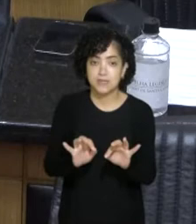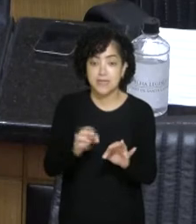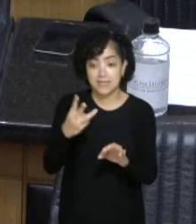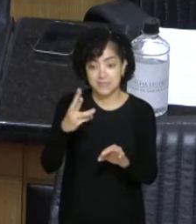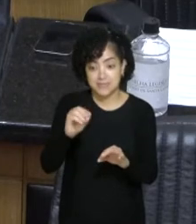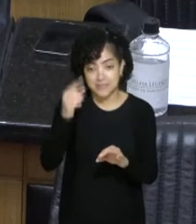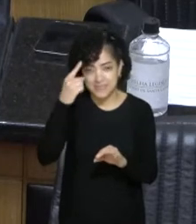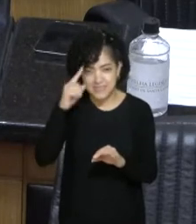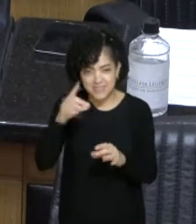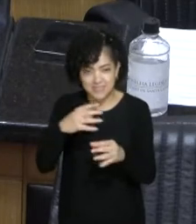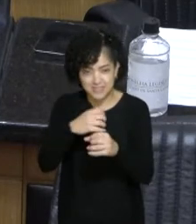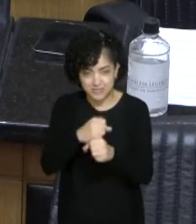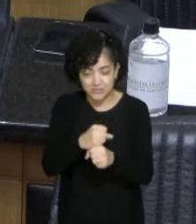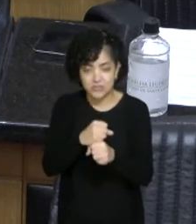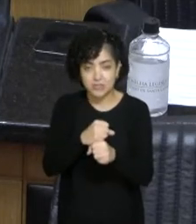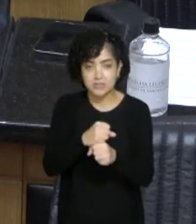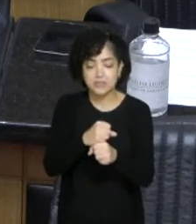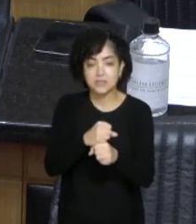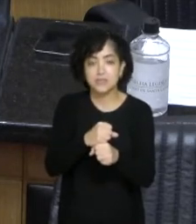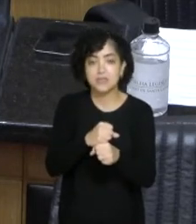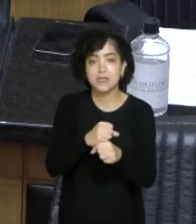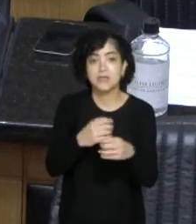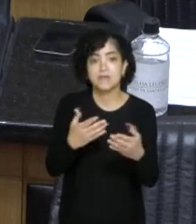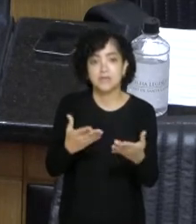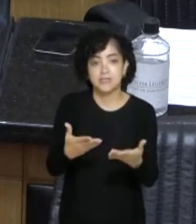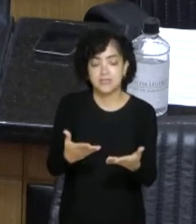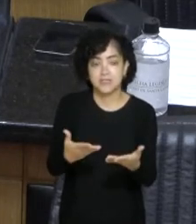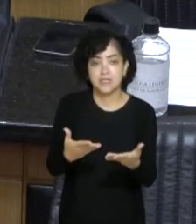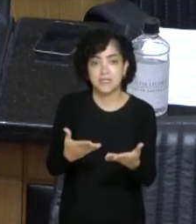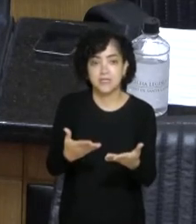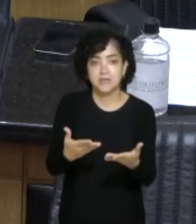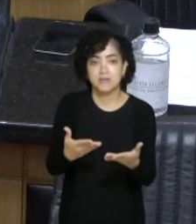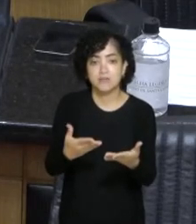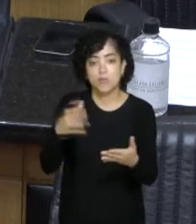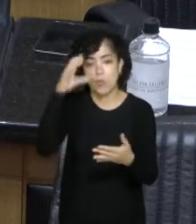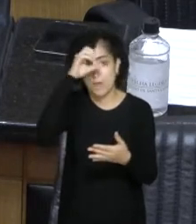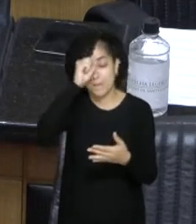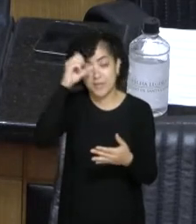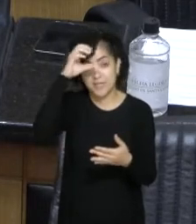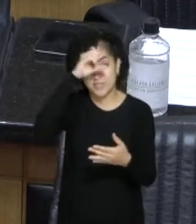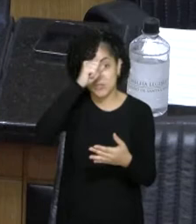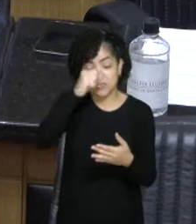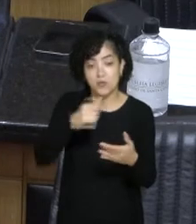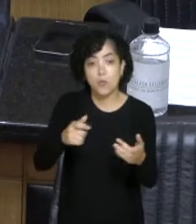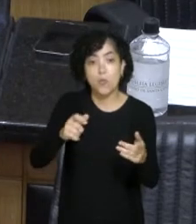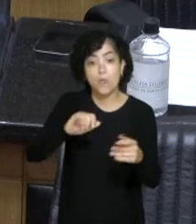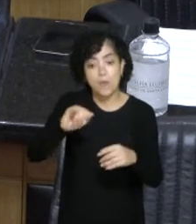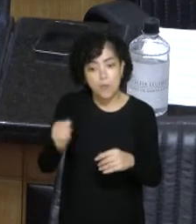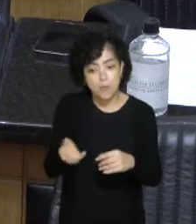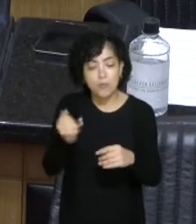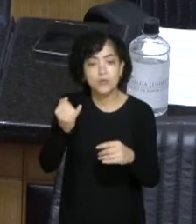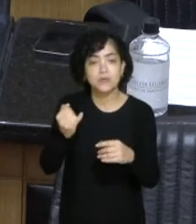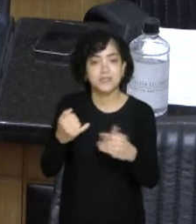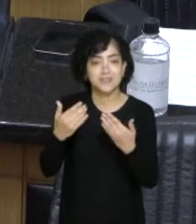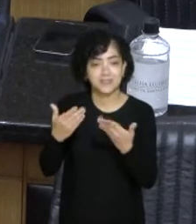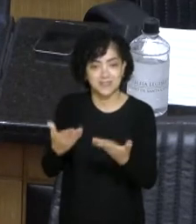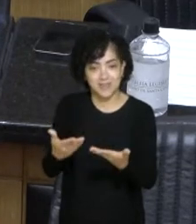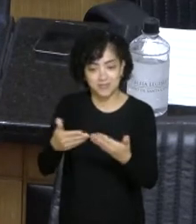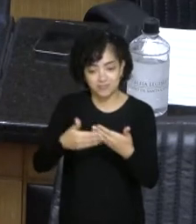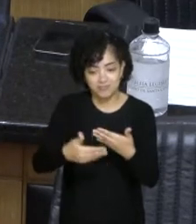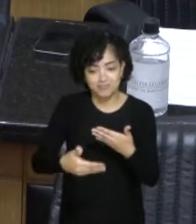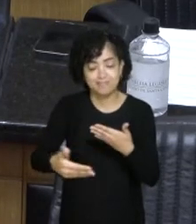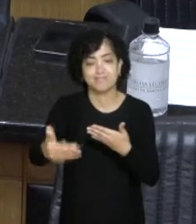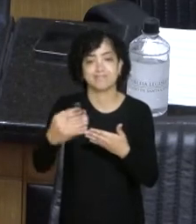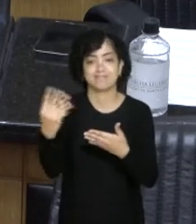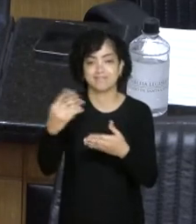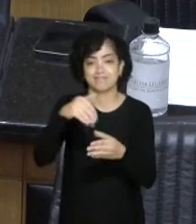dias será apenas um aprendizado e uma oportunidade para os próximos 4 anos